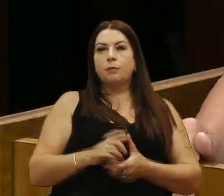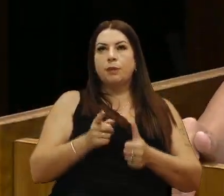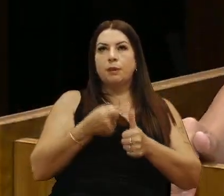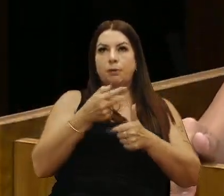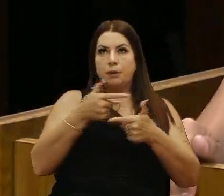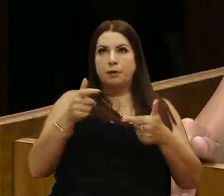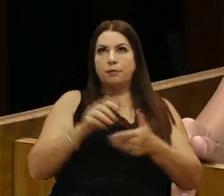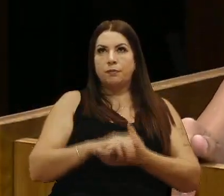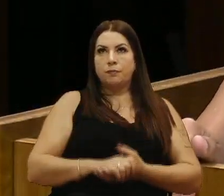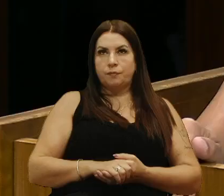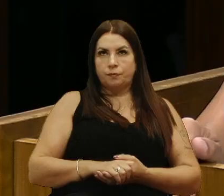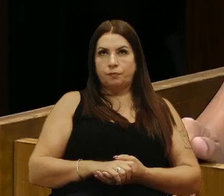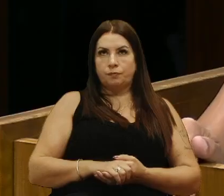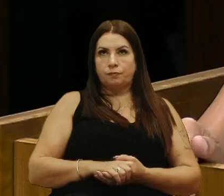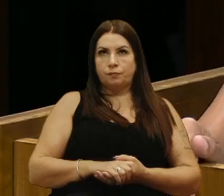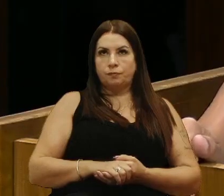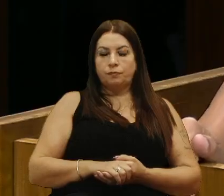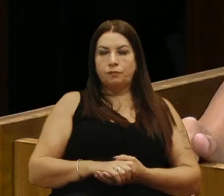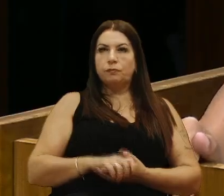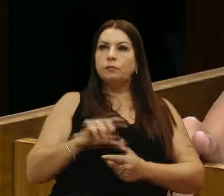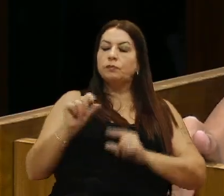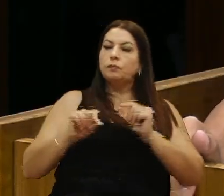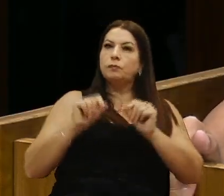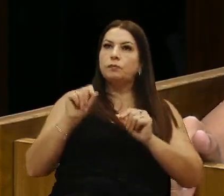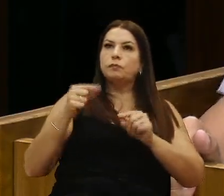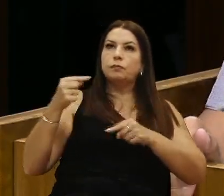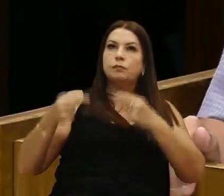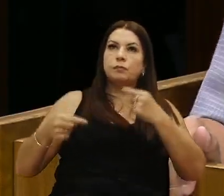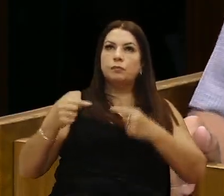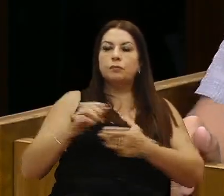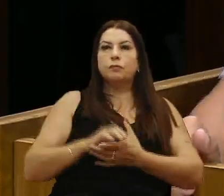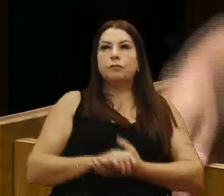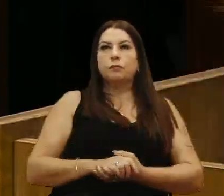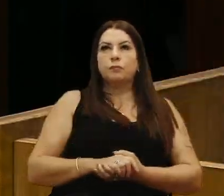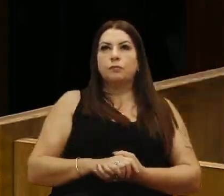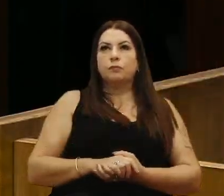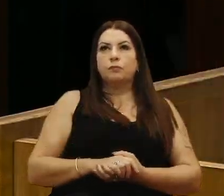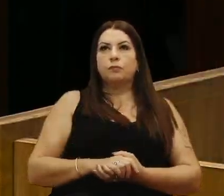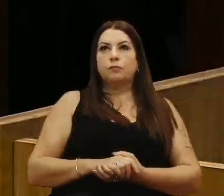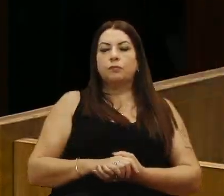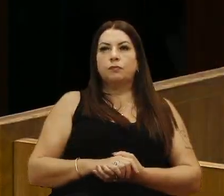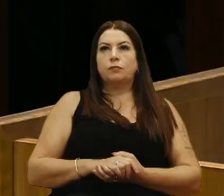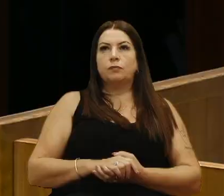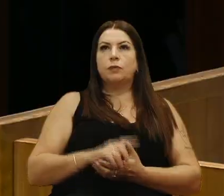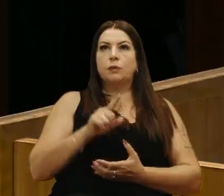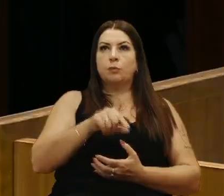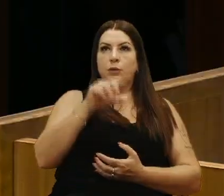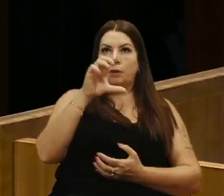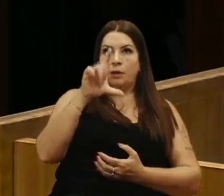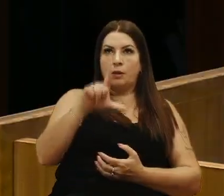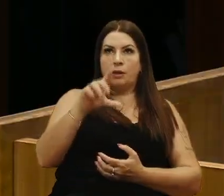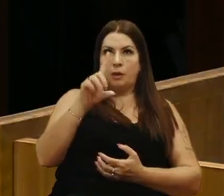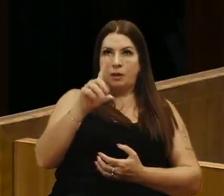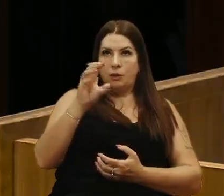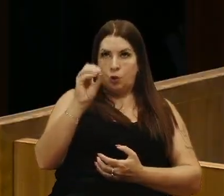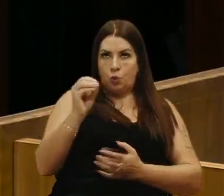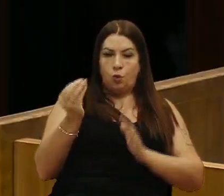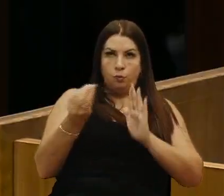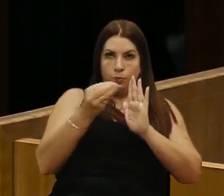questão é essa. Sobre a referida discussão, colocamos na LDO